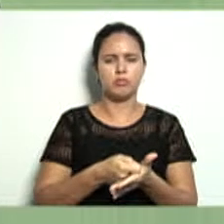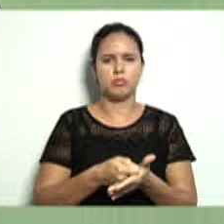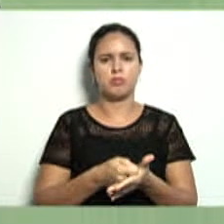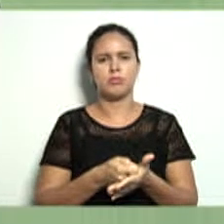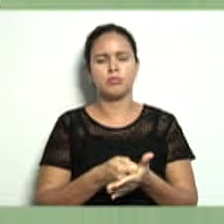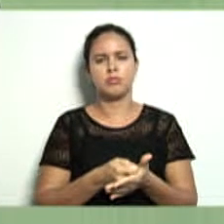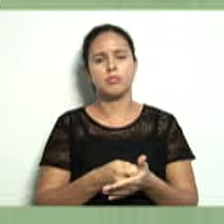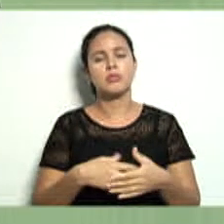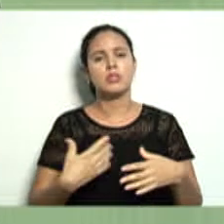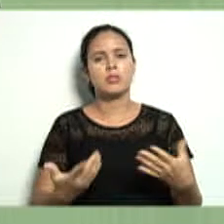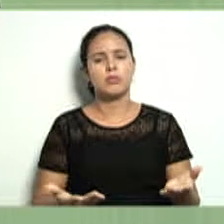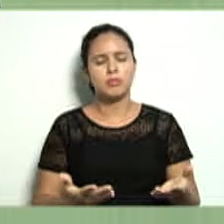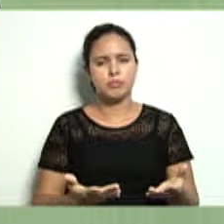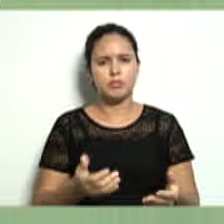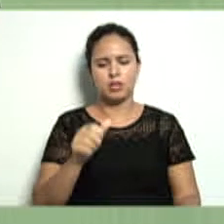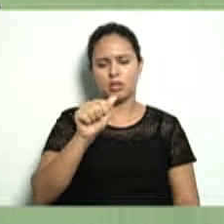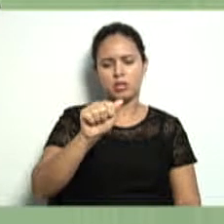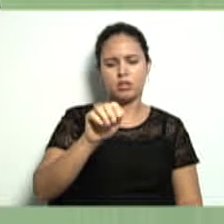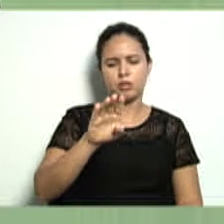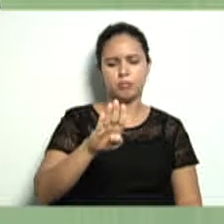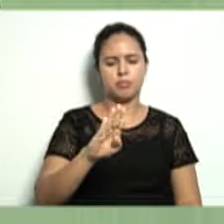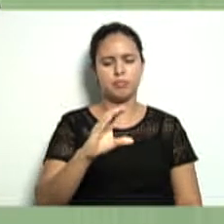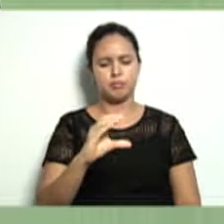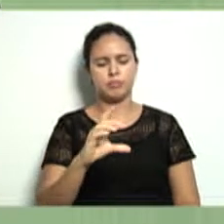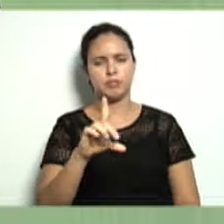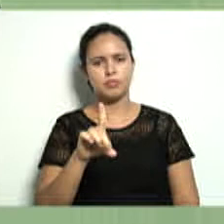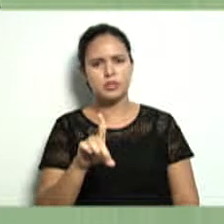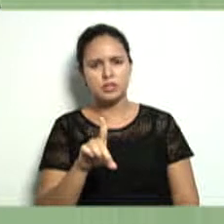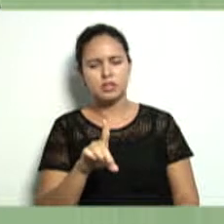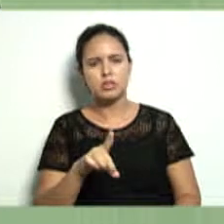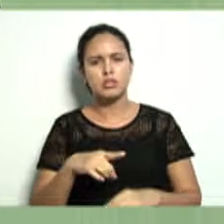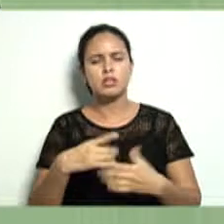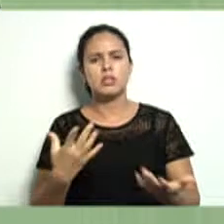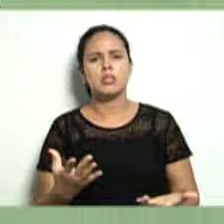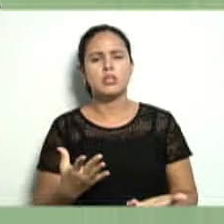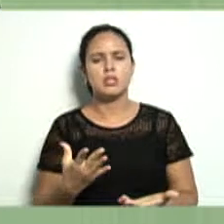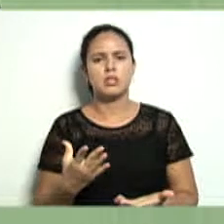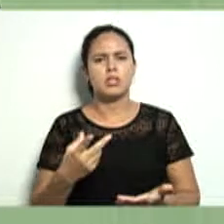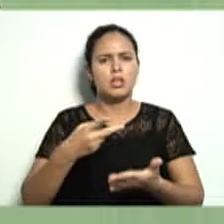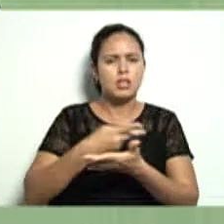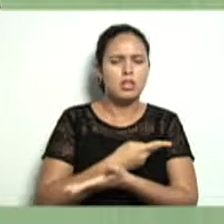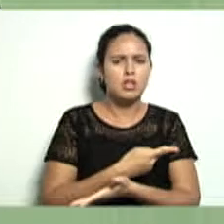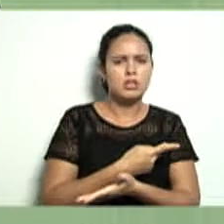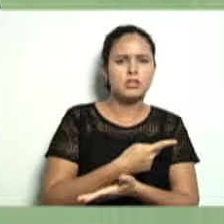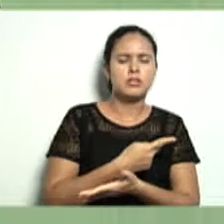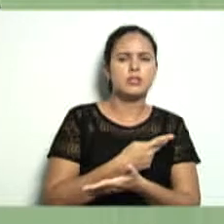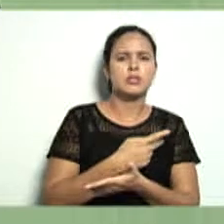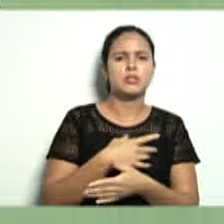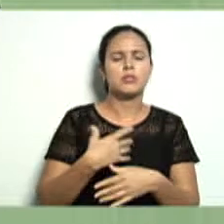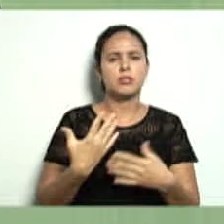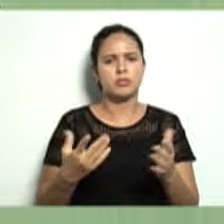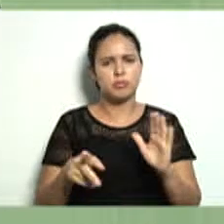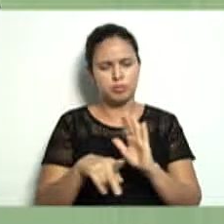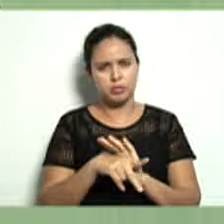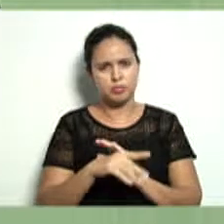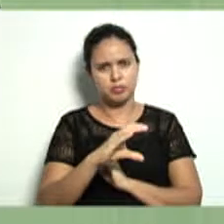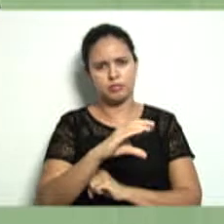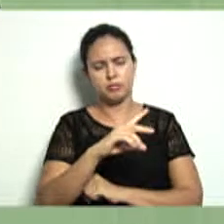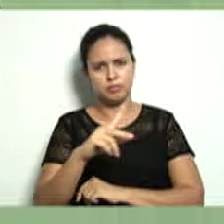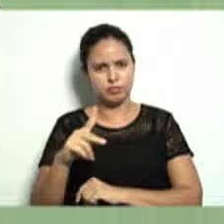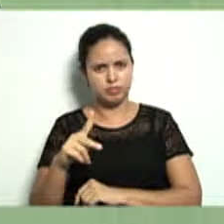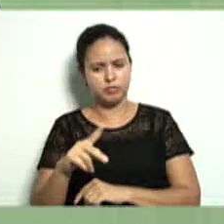aí, qual será a alternativa que não é uma vantagem de se trabalhar